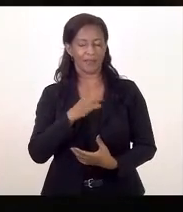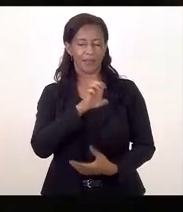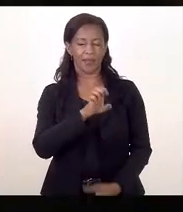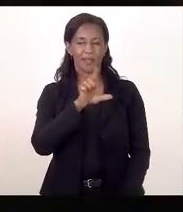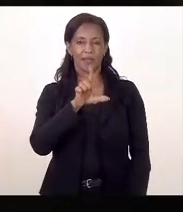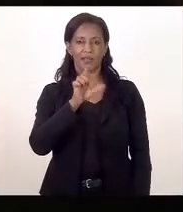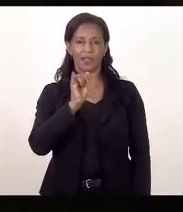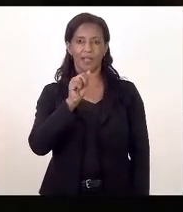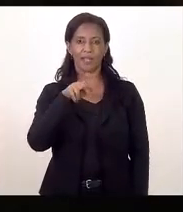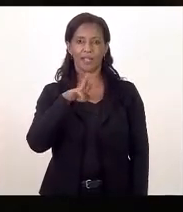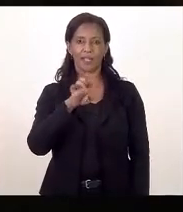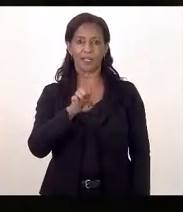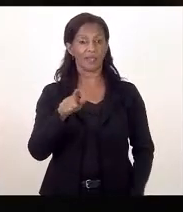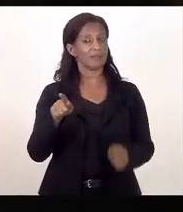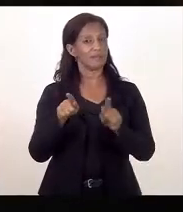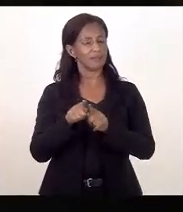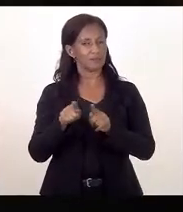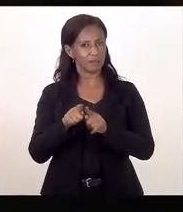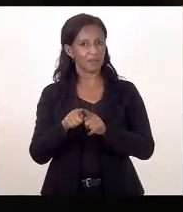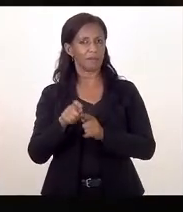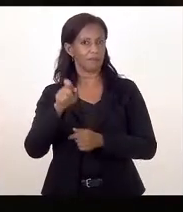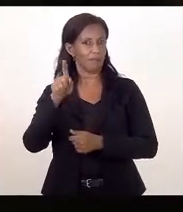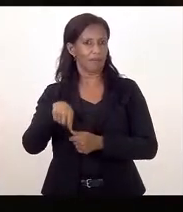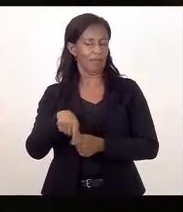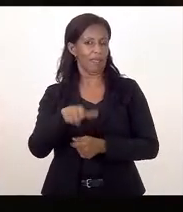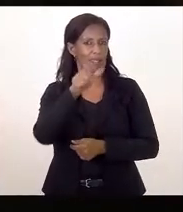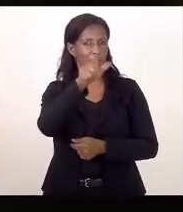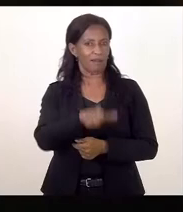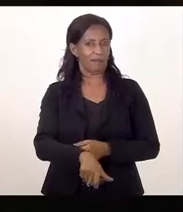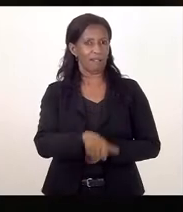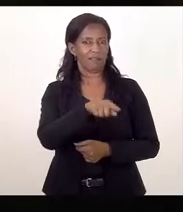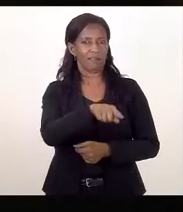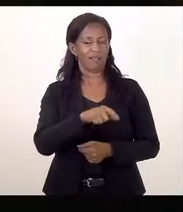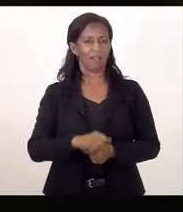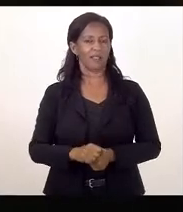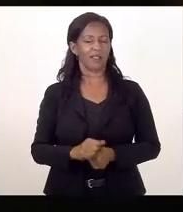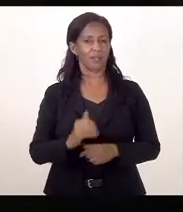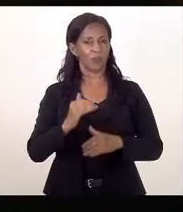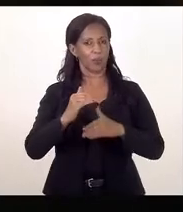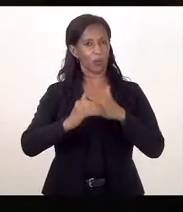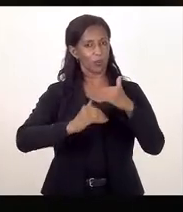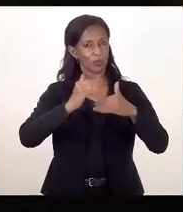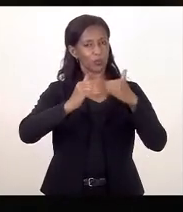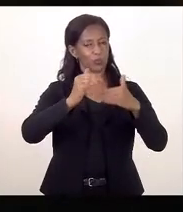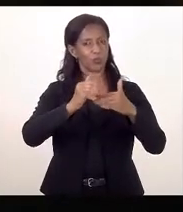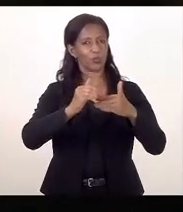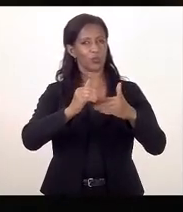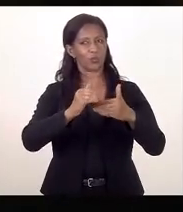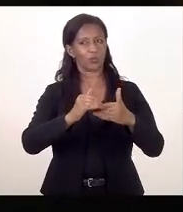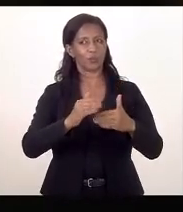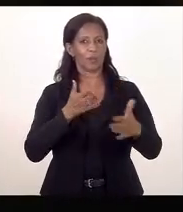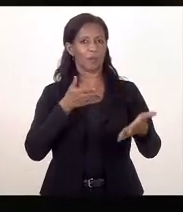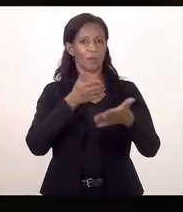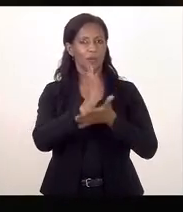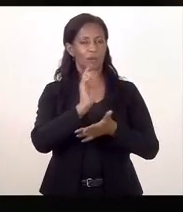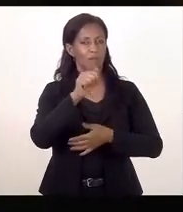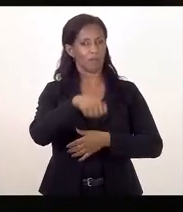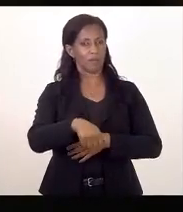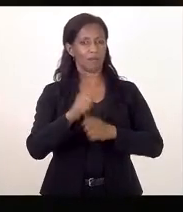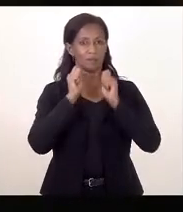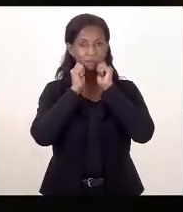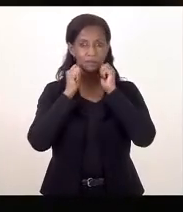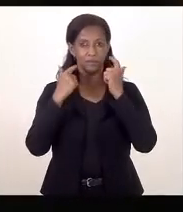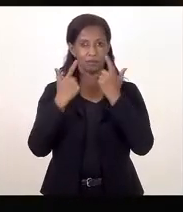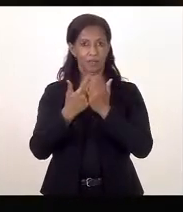Souza e Silva também é uma figura que construiu a possibilidade de aprovarmos nessa casa